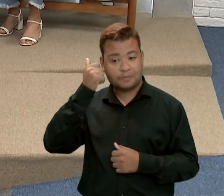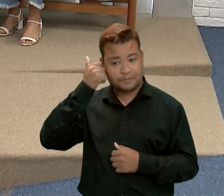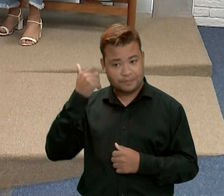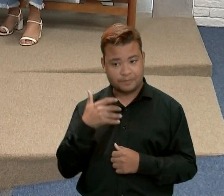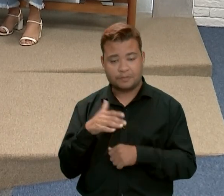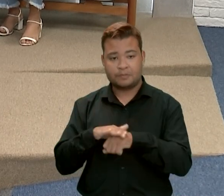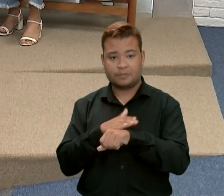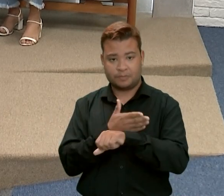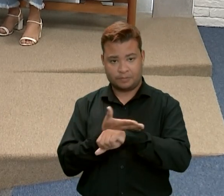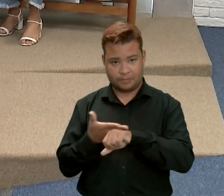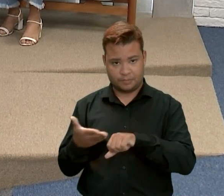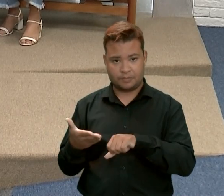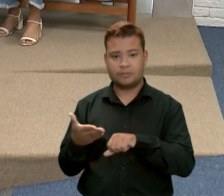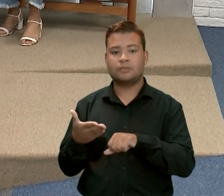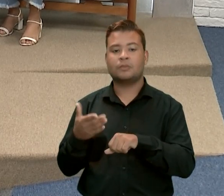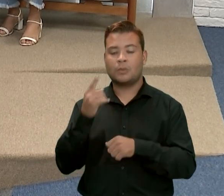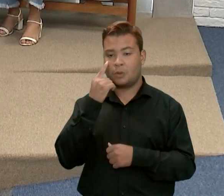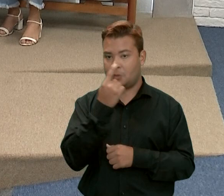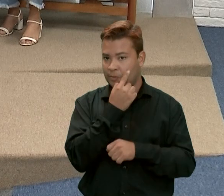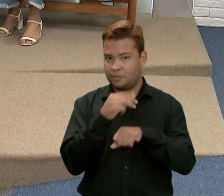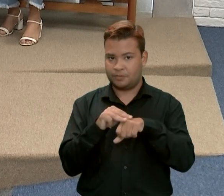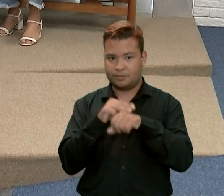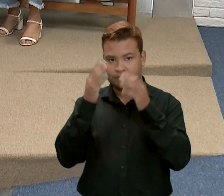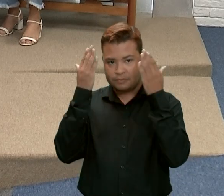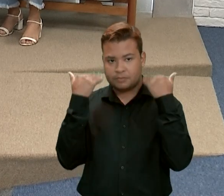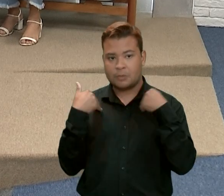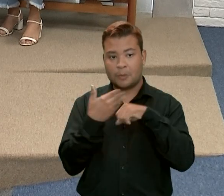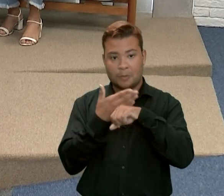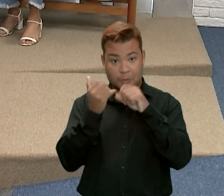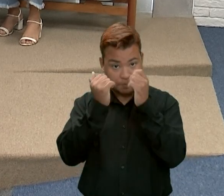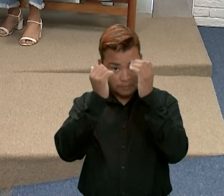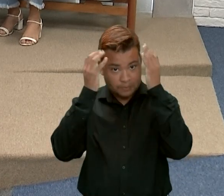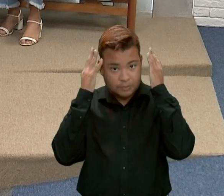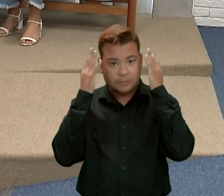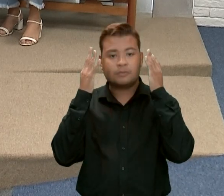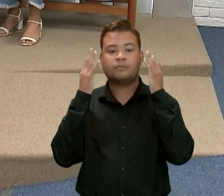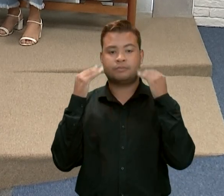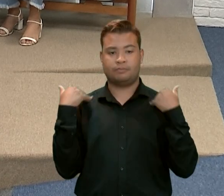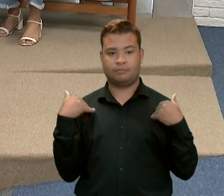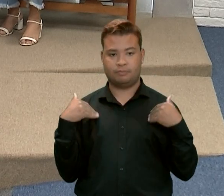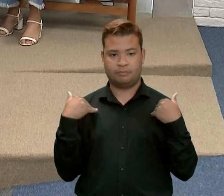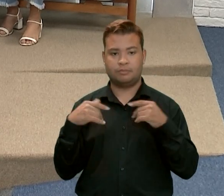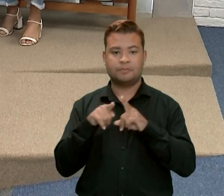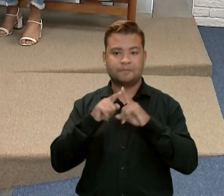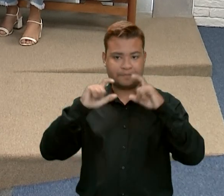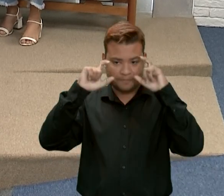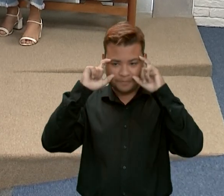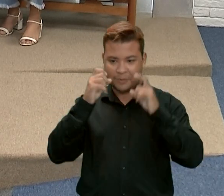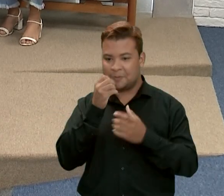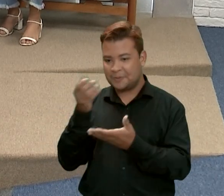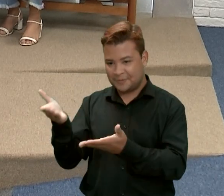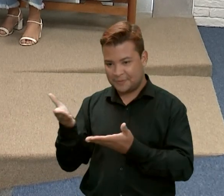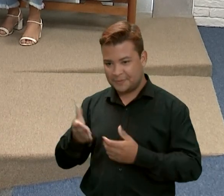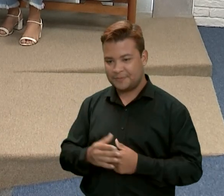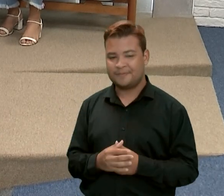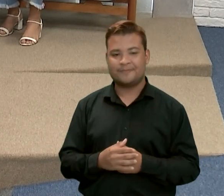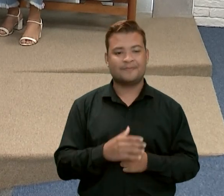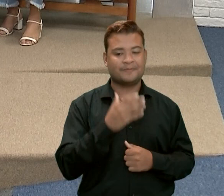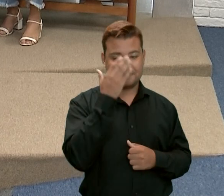mulher branca com olhos castanhos, cabelos grisalhos na altura dos ombros e que usa óculos. Seja muito bem-vinda.